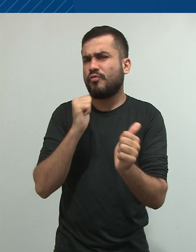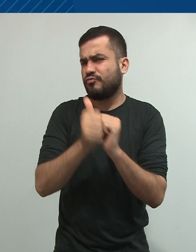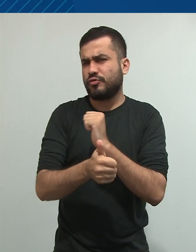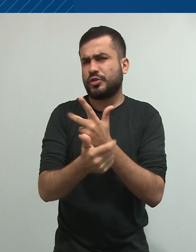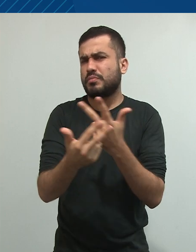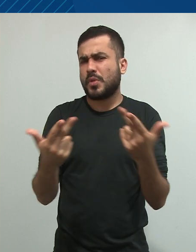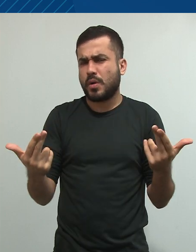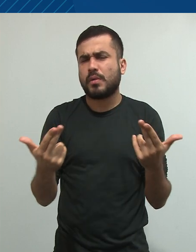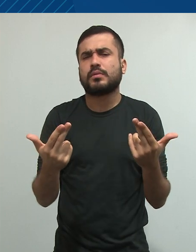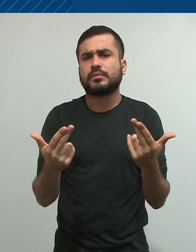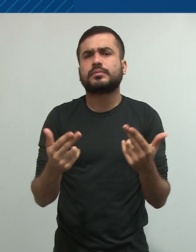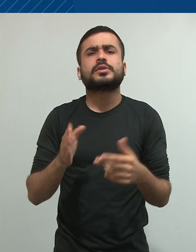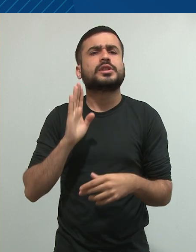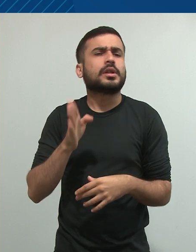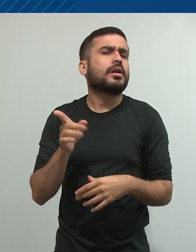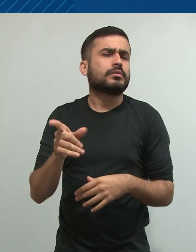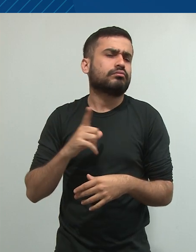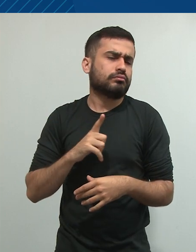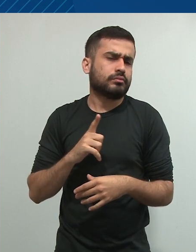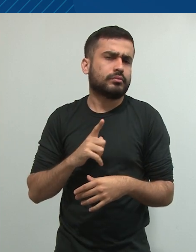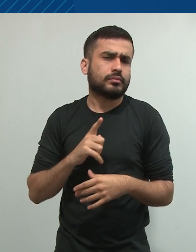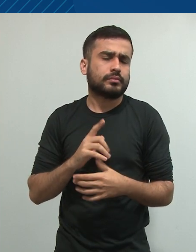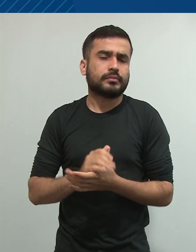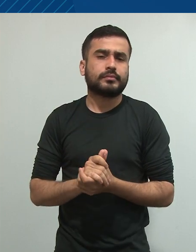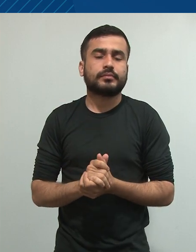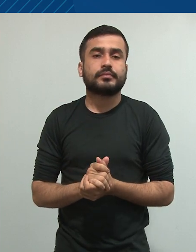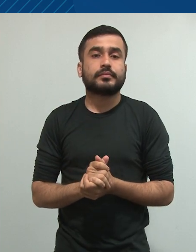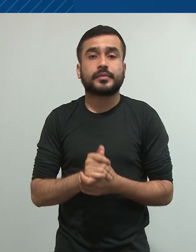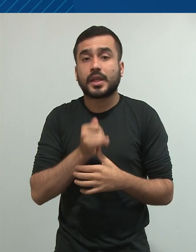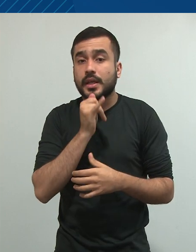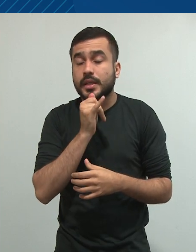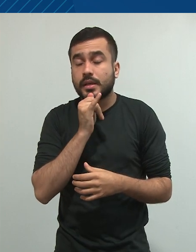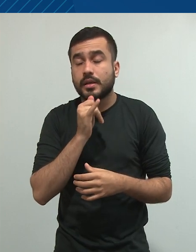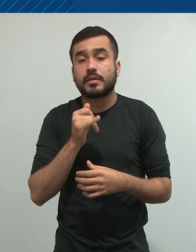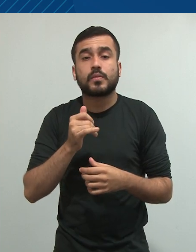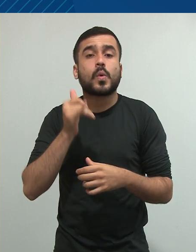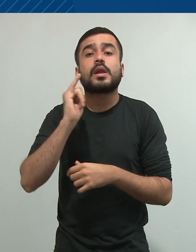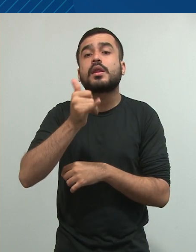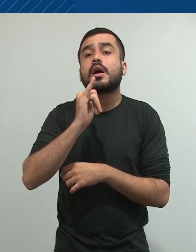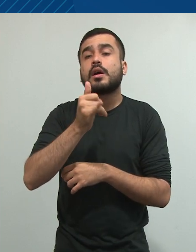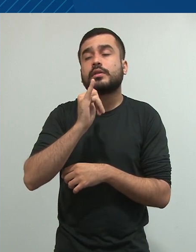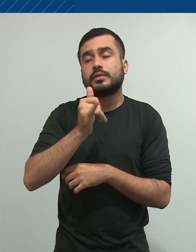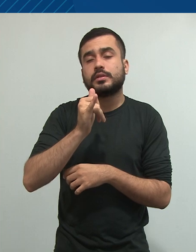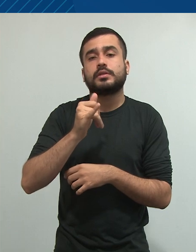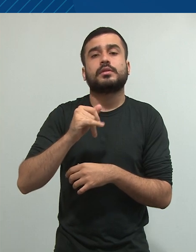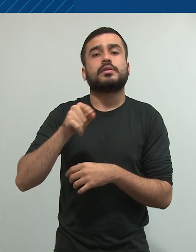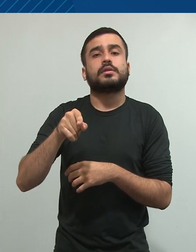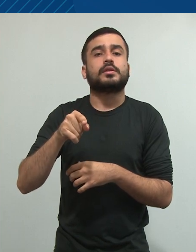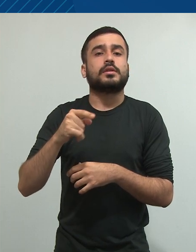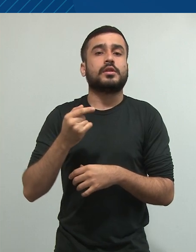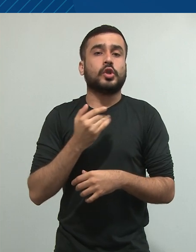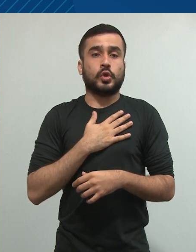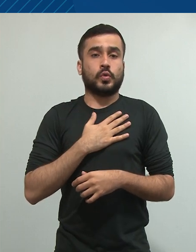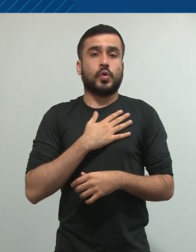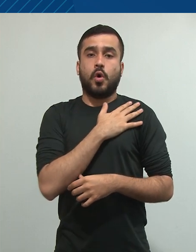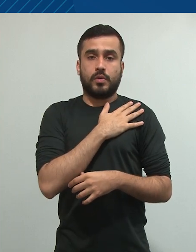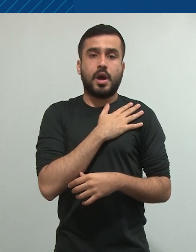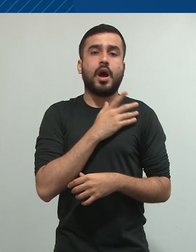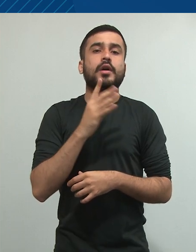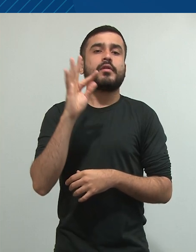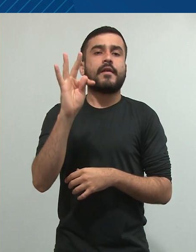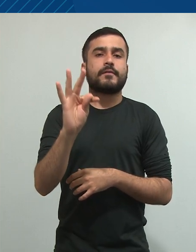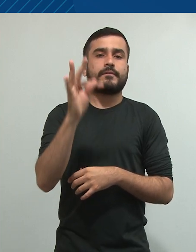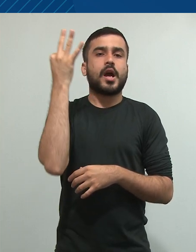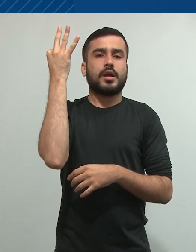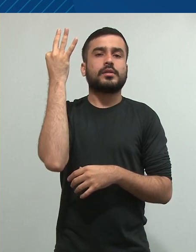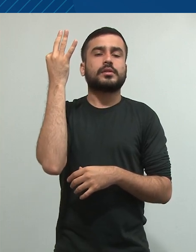outros tantos assuntos que o Eric Hobsbawm se debruçou. Por exemplo, quando ele vai fazer uma narrativa lá do soldado francês, vai descrever, né, que ele